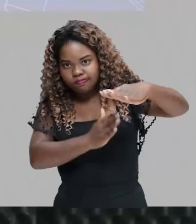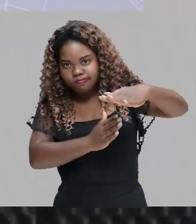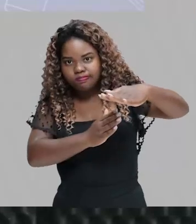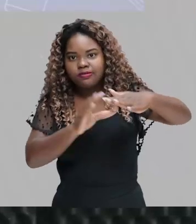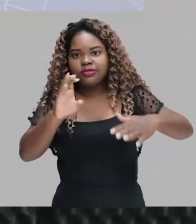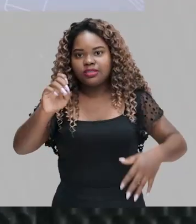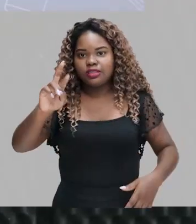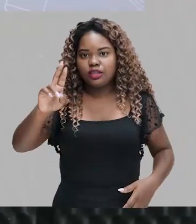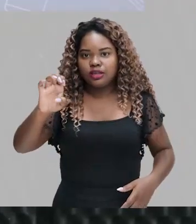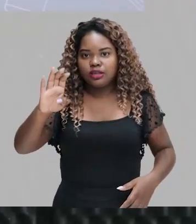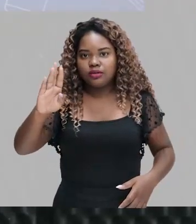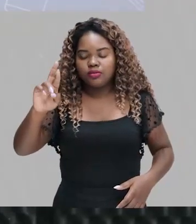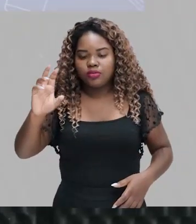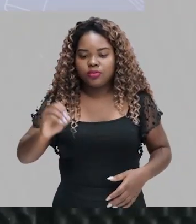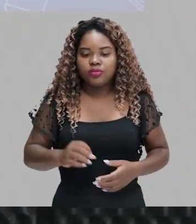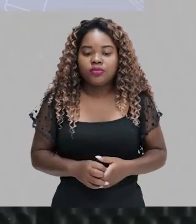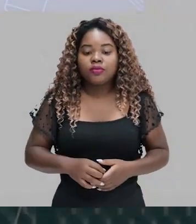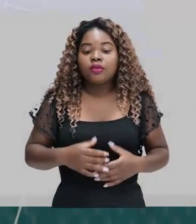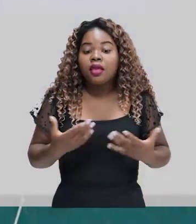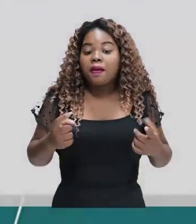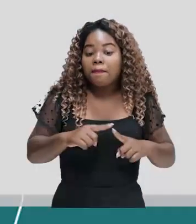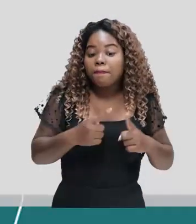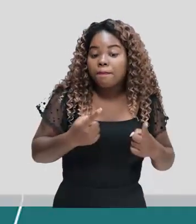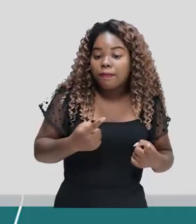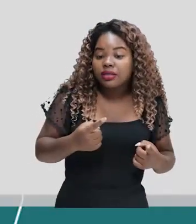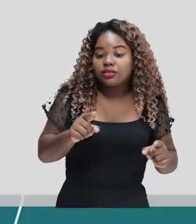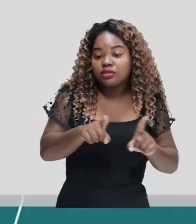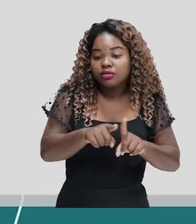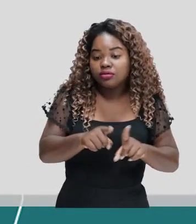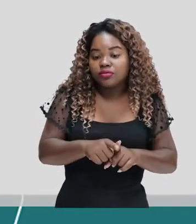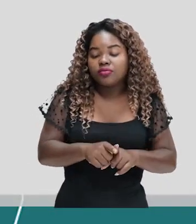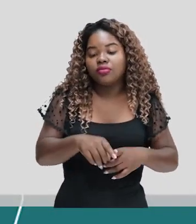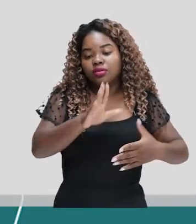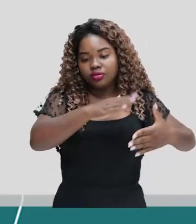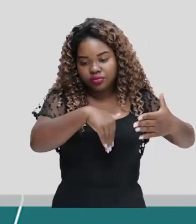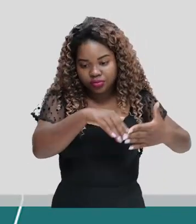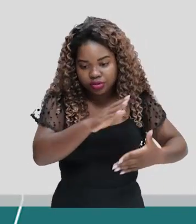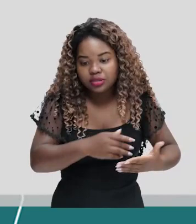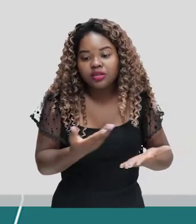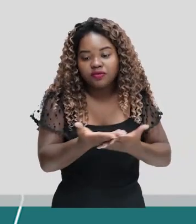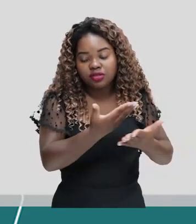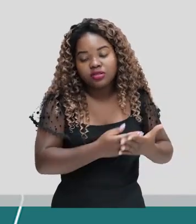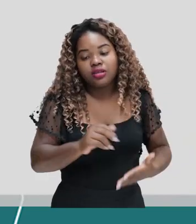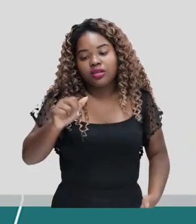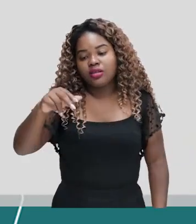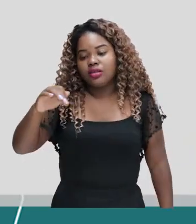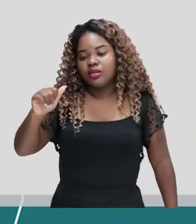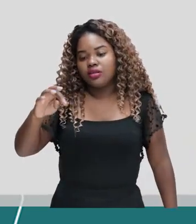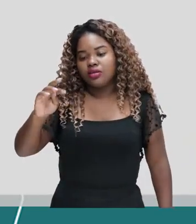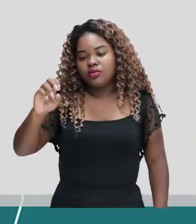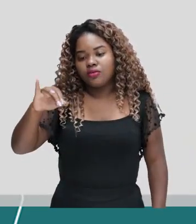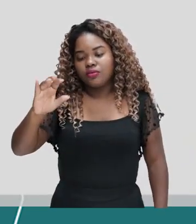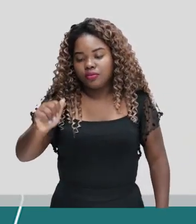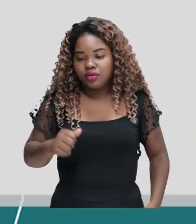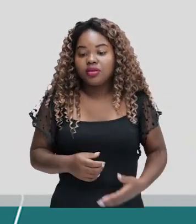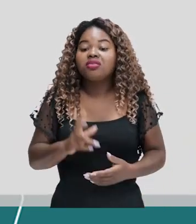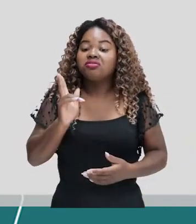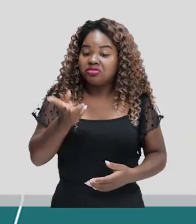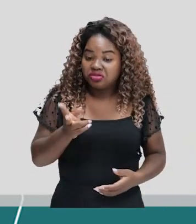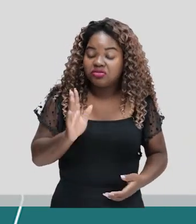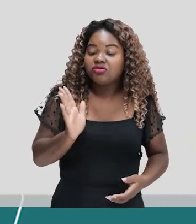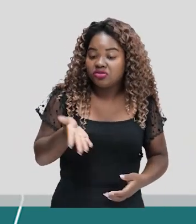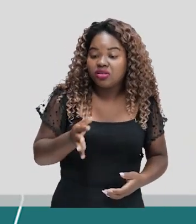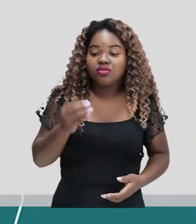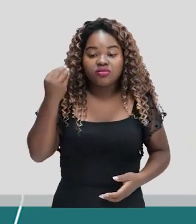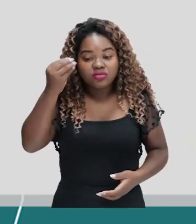Na obra do Michelangelo, ele vai fazendo estudos de anatomia, desde as esculturas, porque ele era escultor. Eu já experimentei isso aqui com um grupo de alunos.